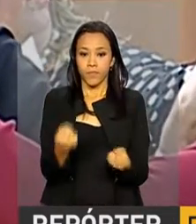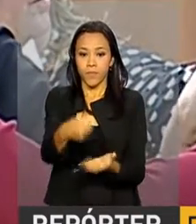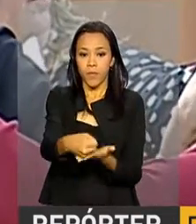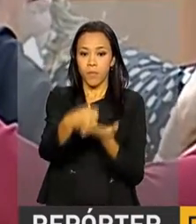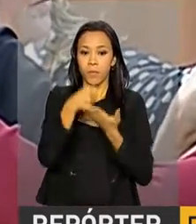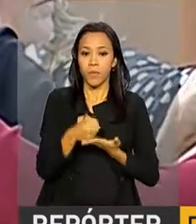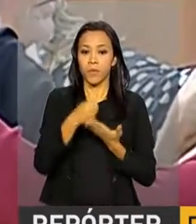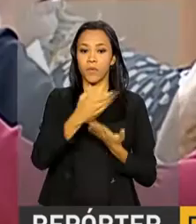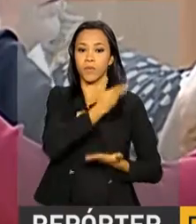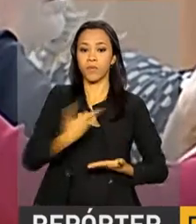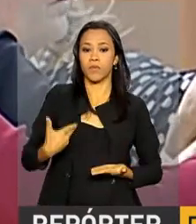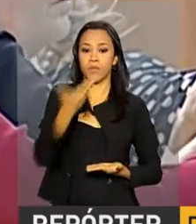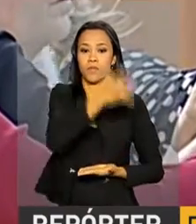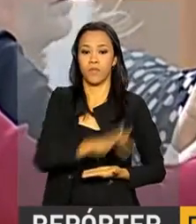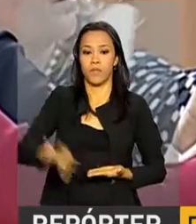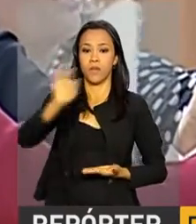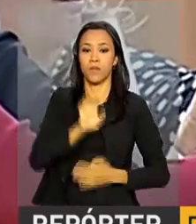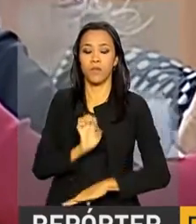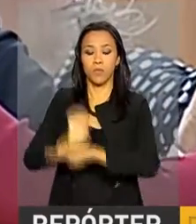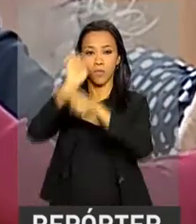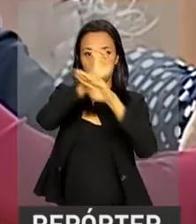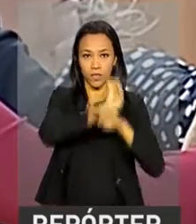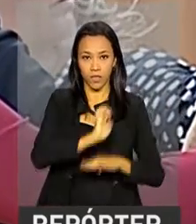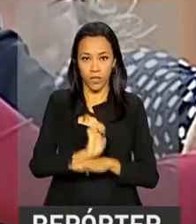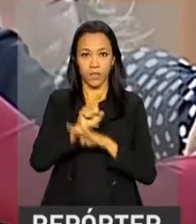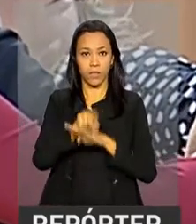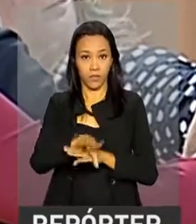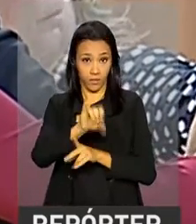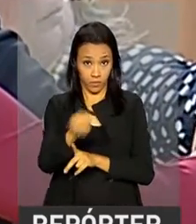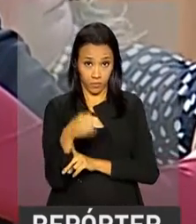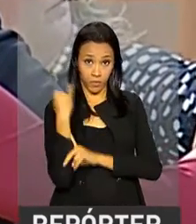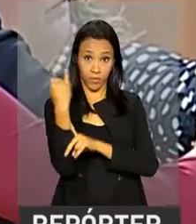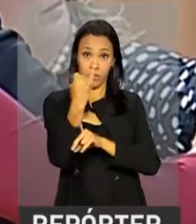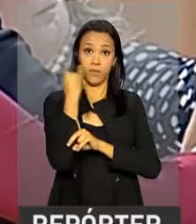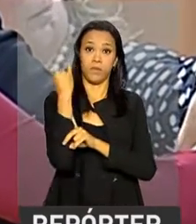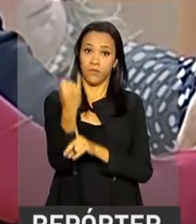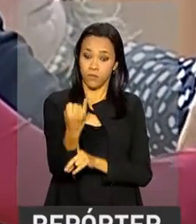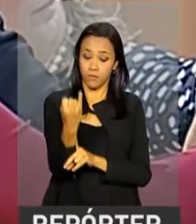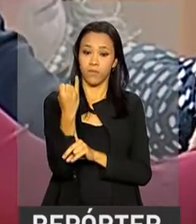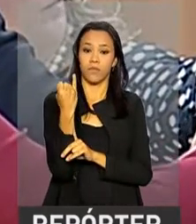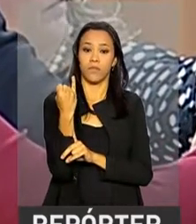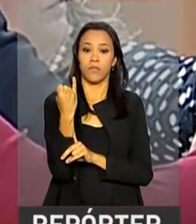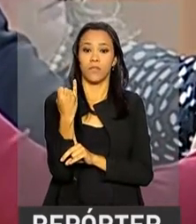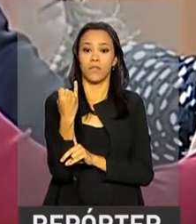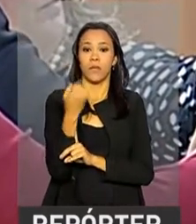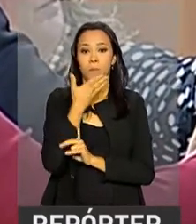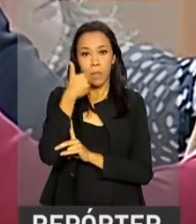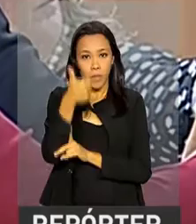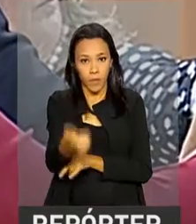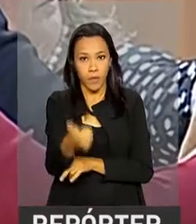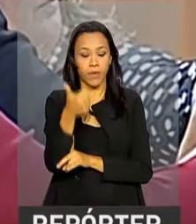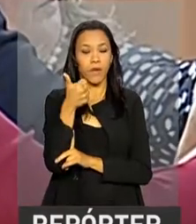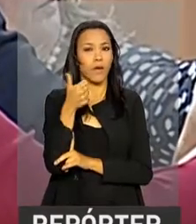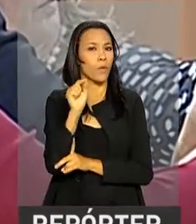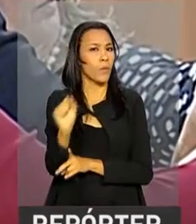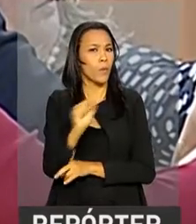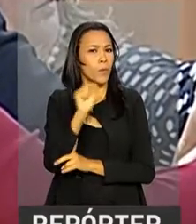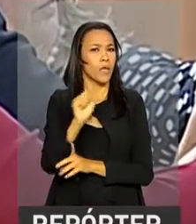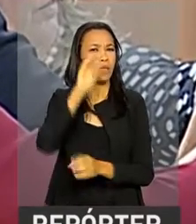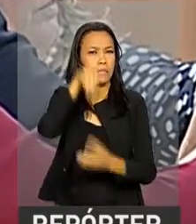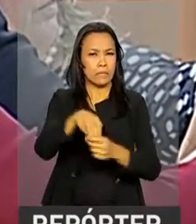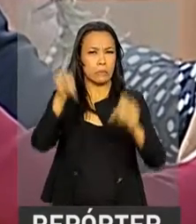fundamental que ele estava no caminho certo vai pôr o estado a melhorar a questão prisional